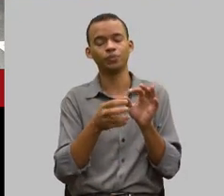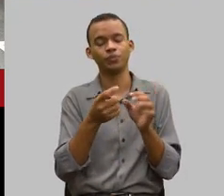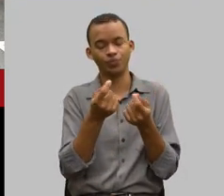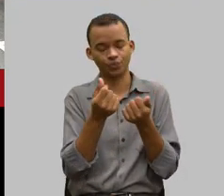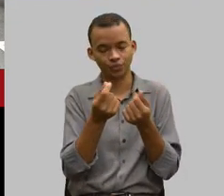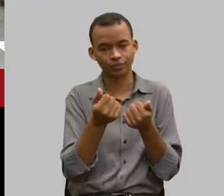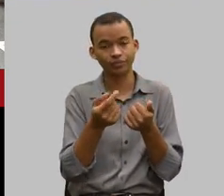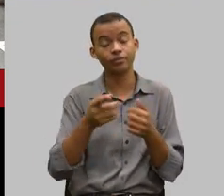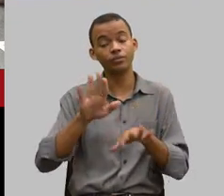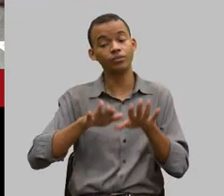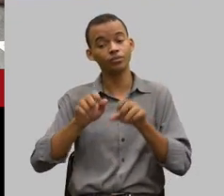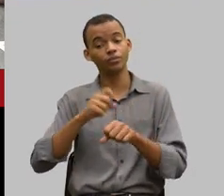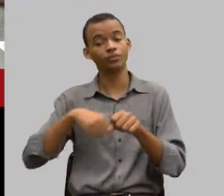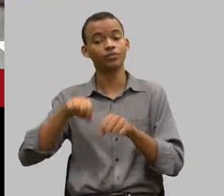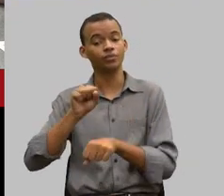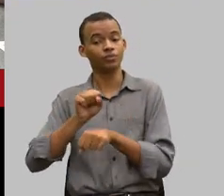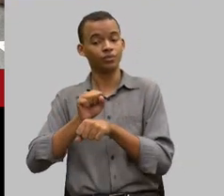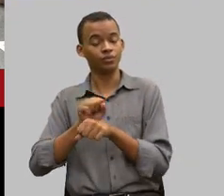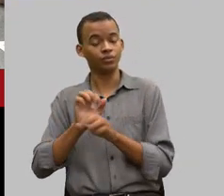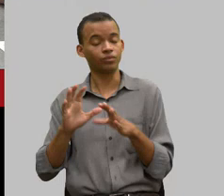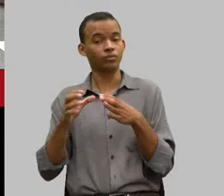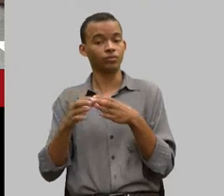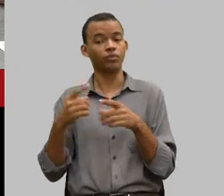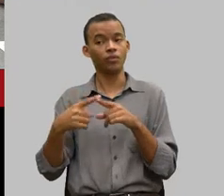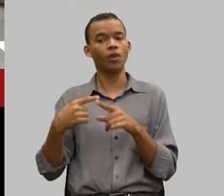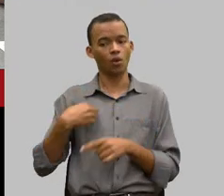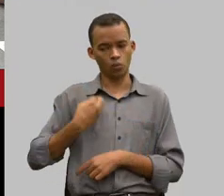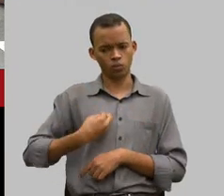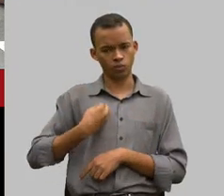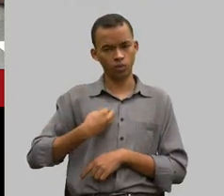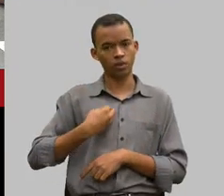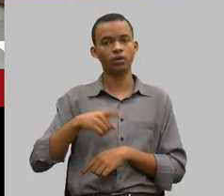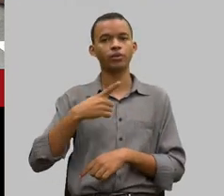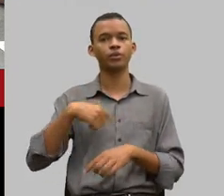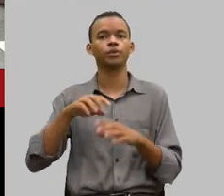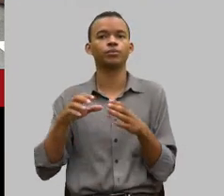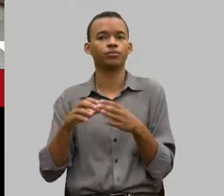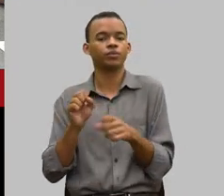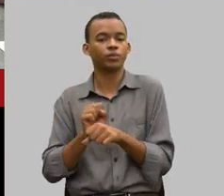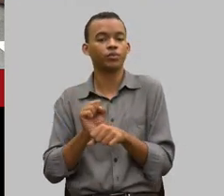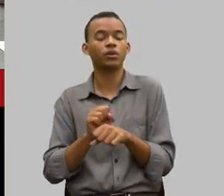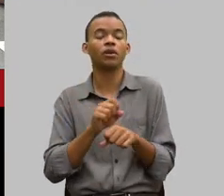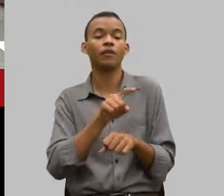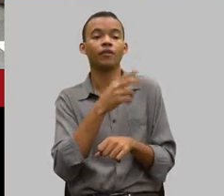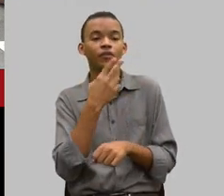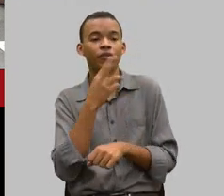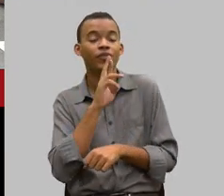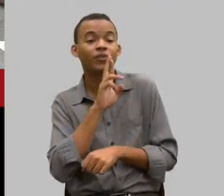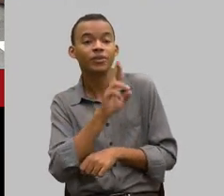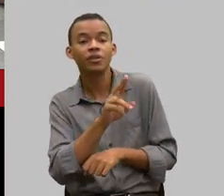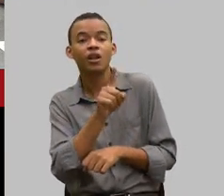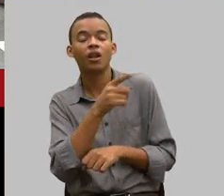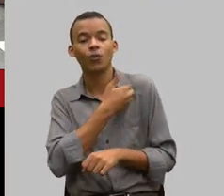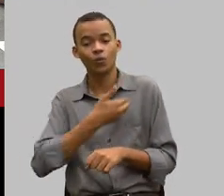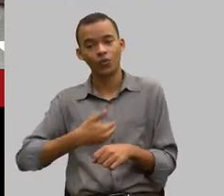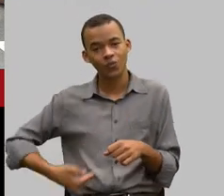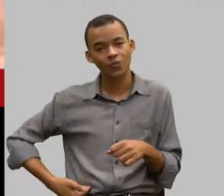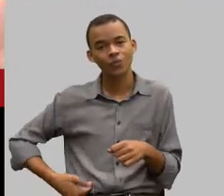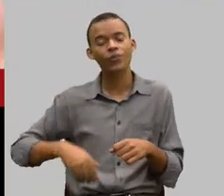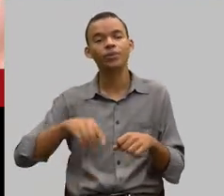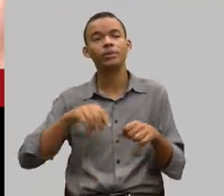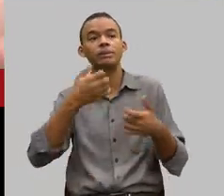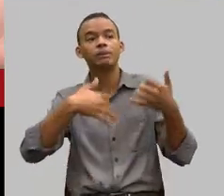gente parava a comissão porque eu participei eh para esperar o ok do governo sobre determinada redação sobre determinado